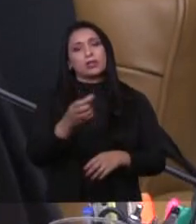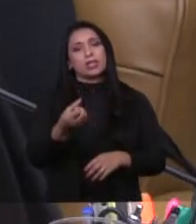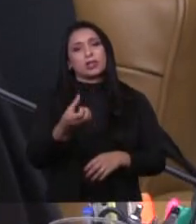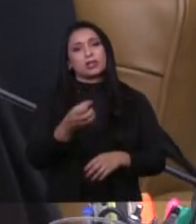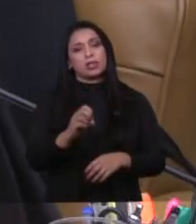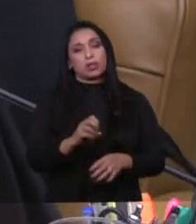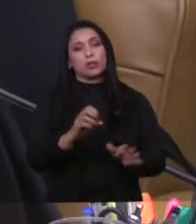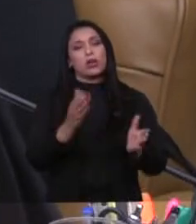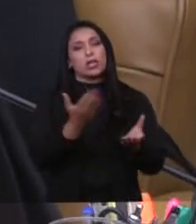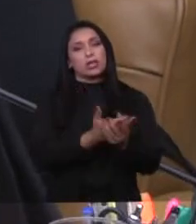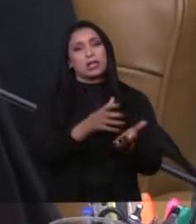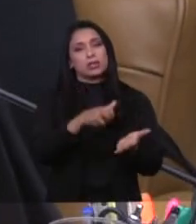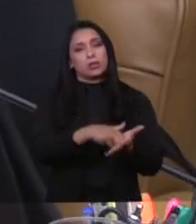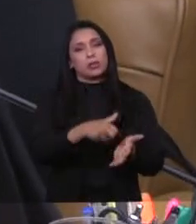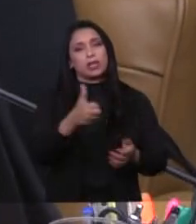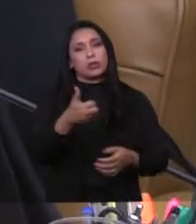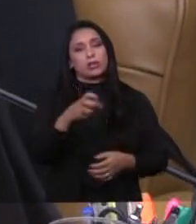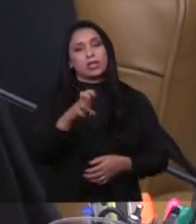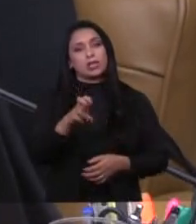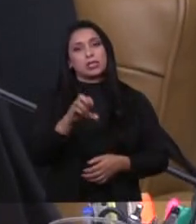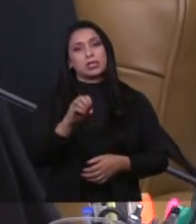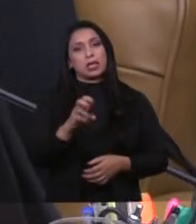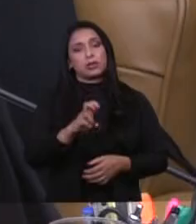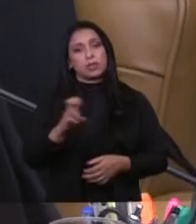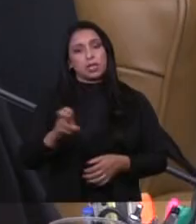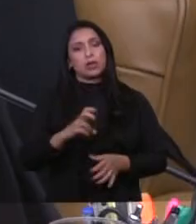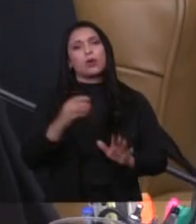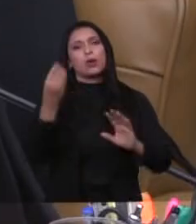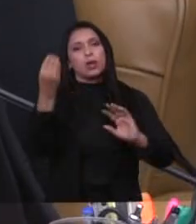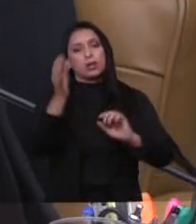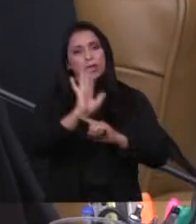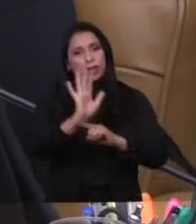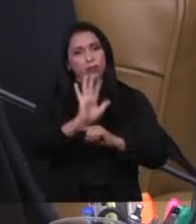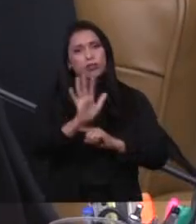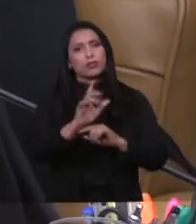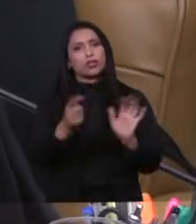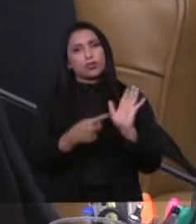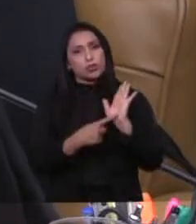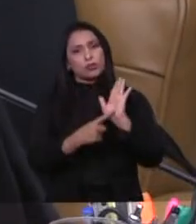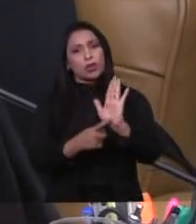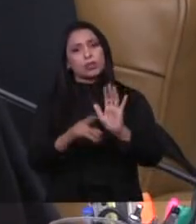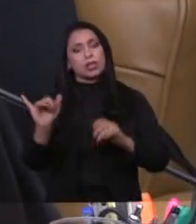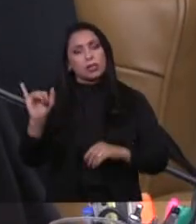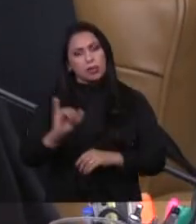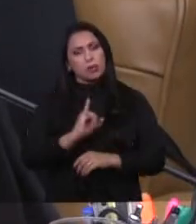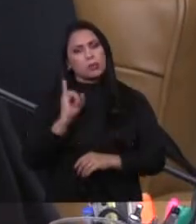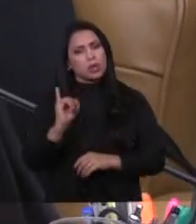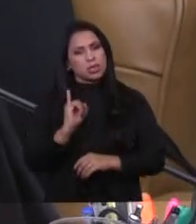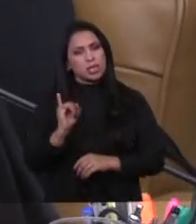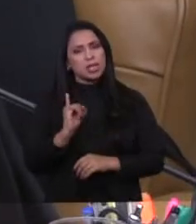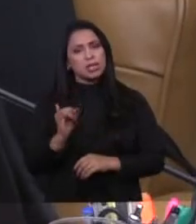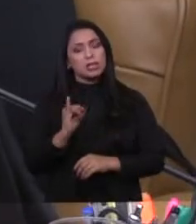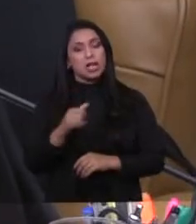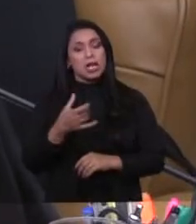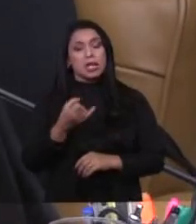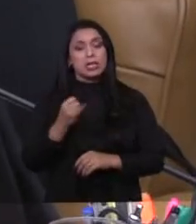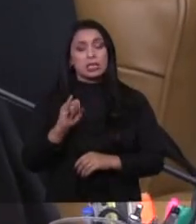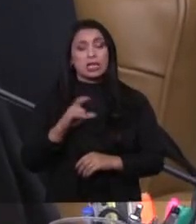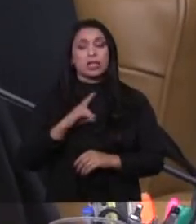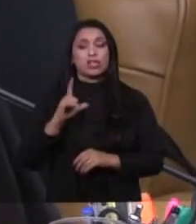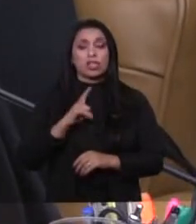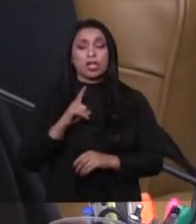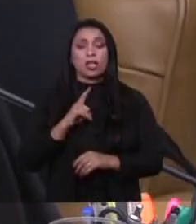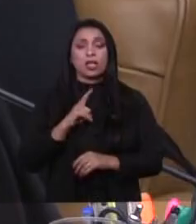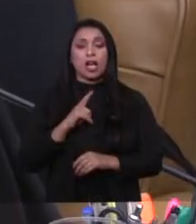1505 constituem elementos relevantes a lançarem, no mínimo, sérias dúvidas acerca